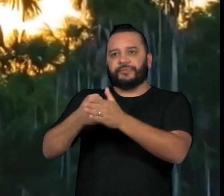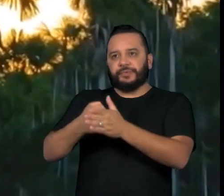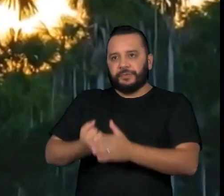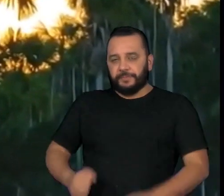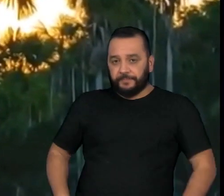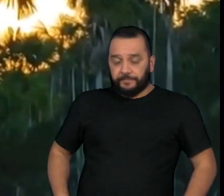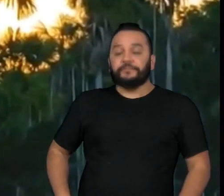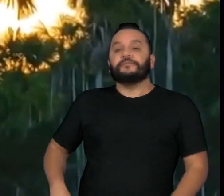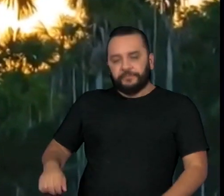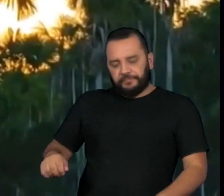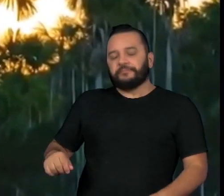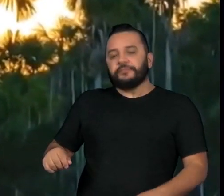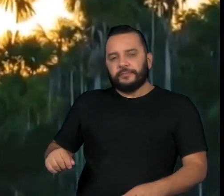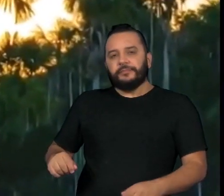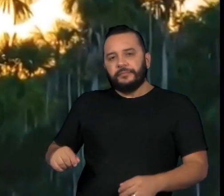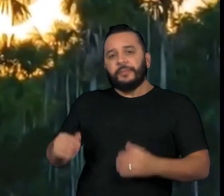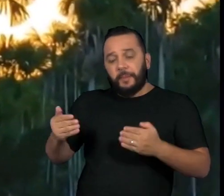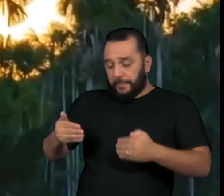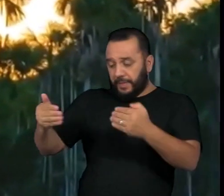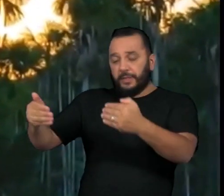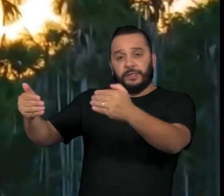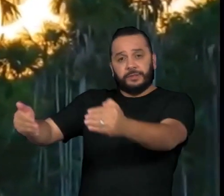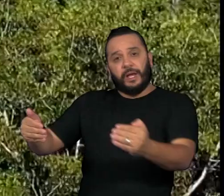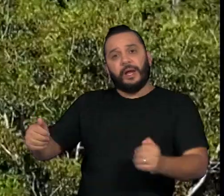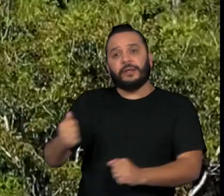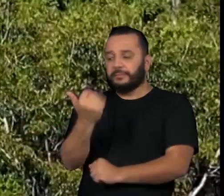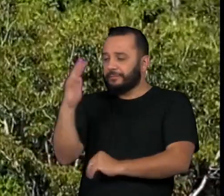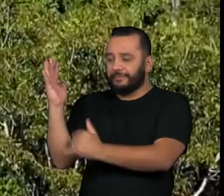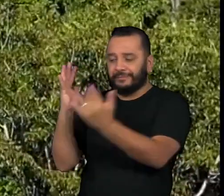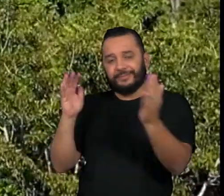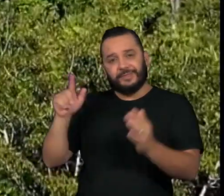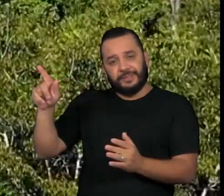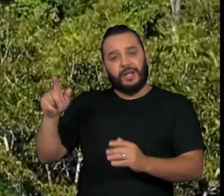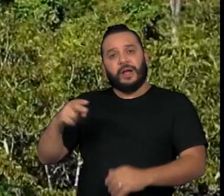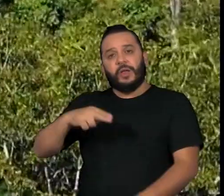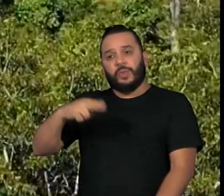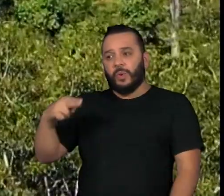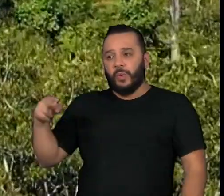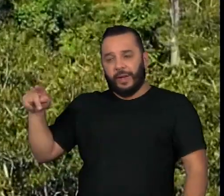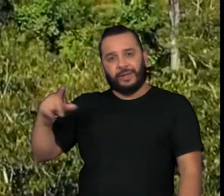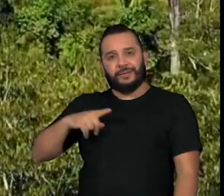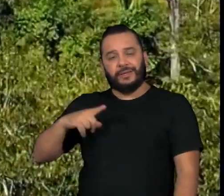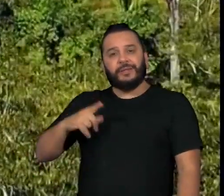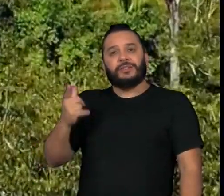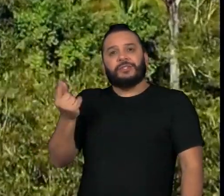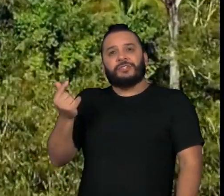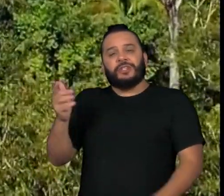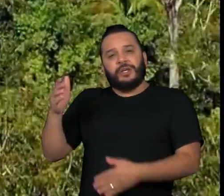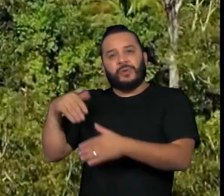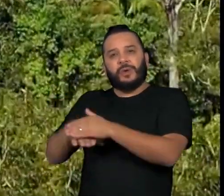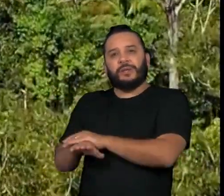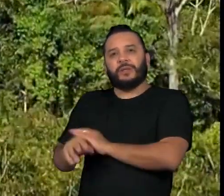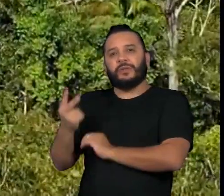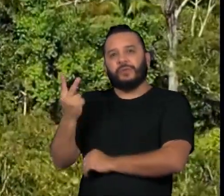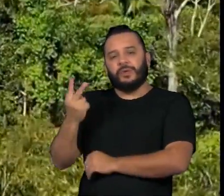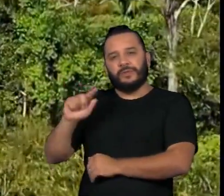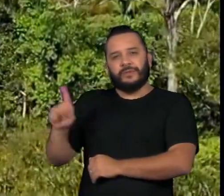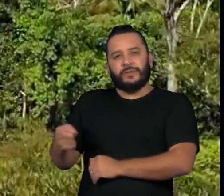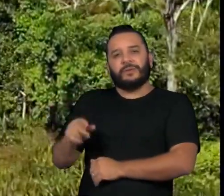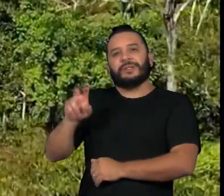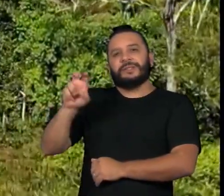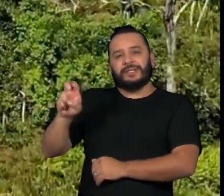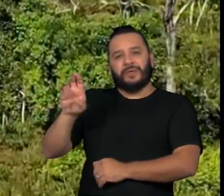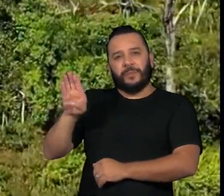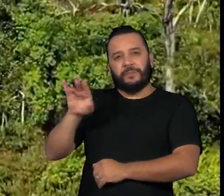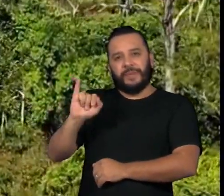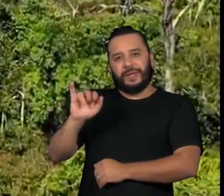Ambiente da Noruega, principal doador de recursos, o fundo tem hoje cerca de 2,5